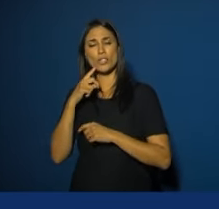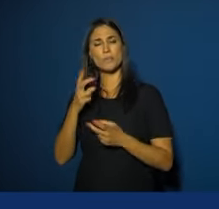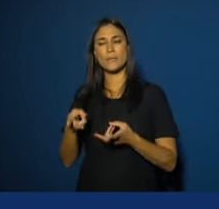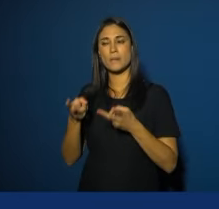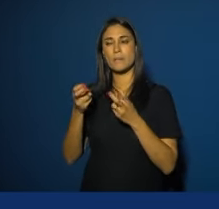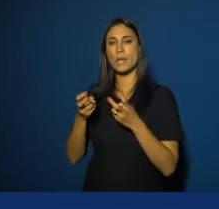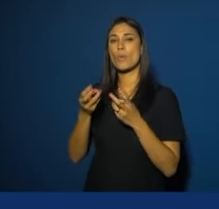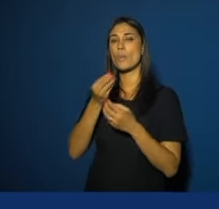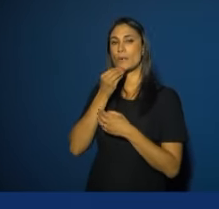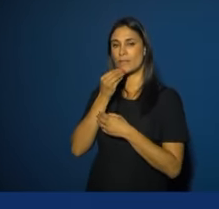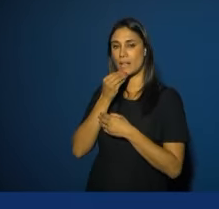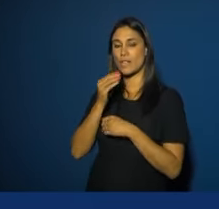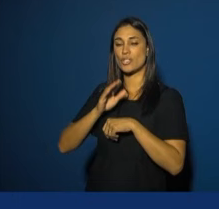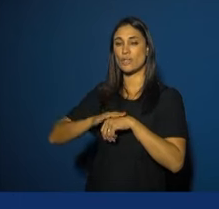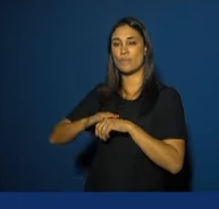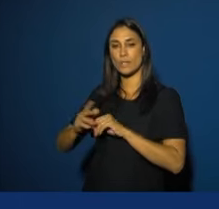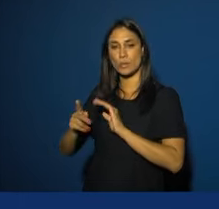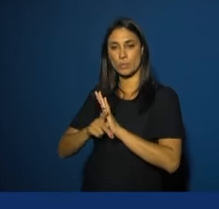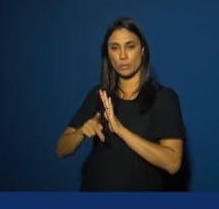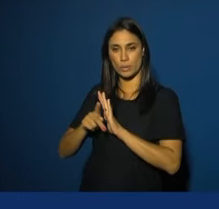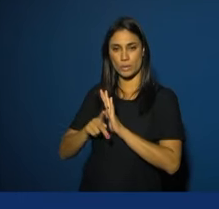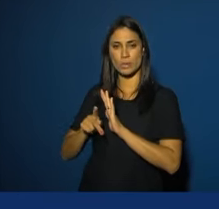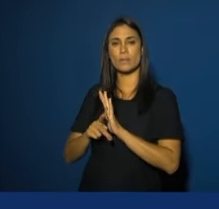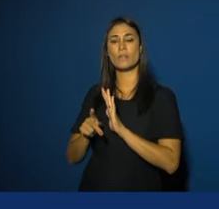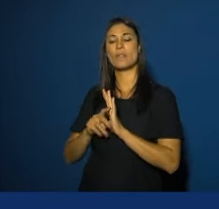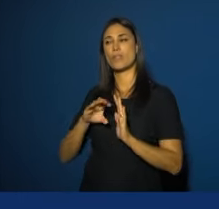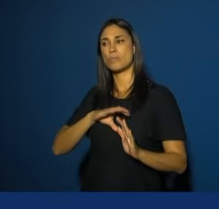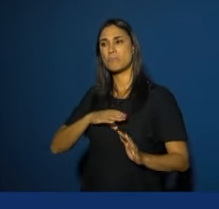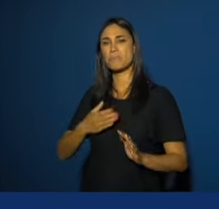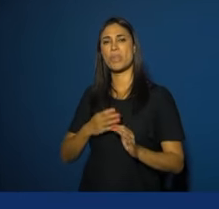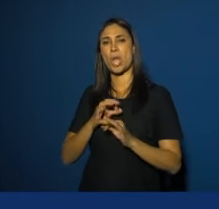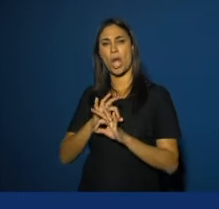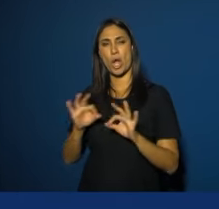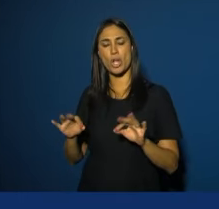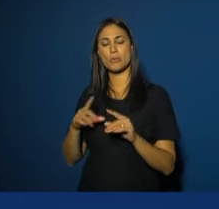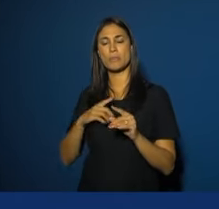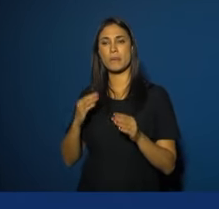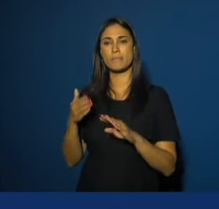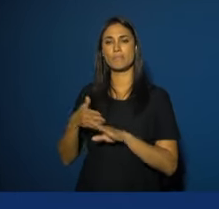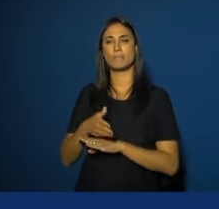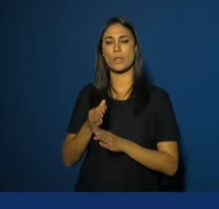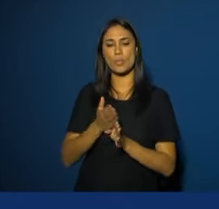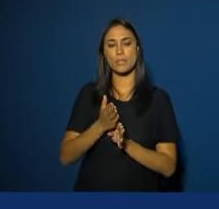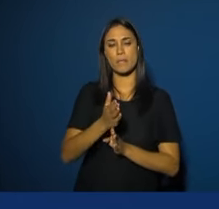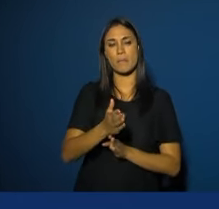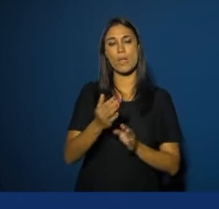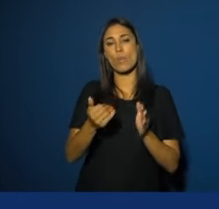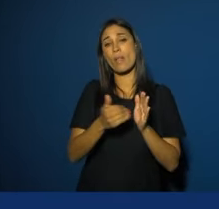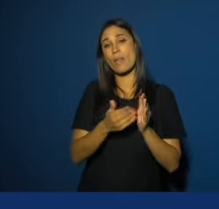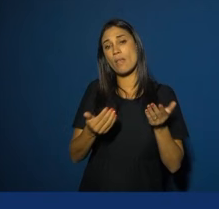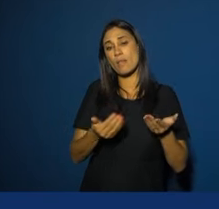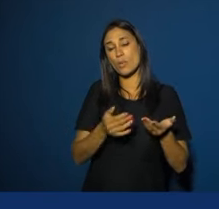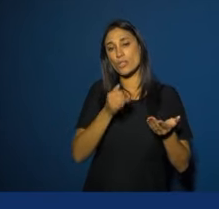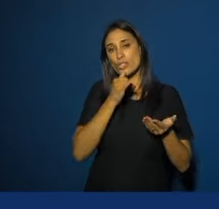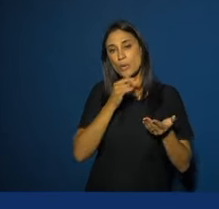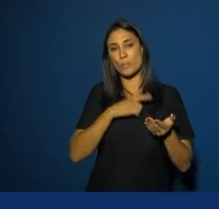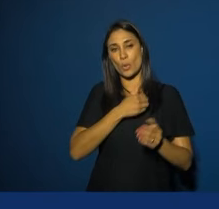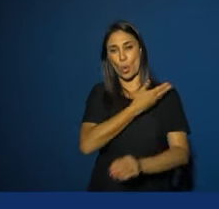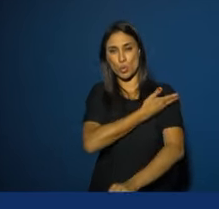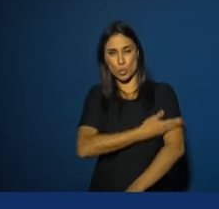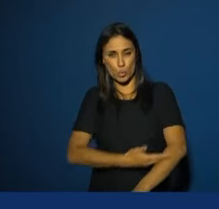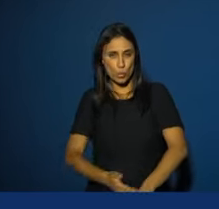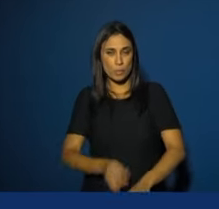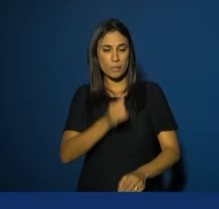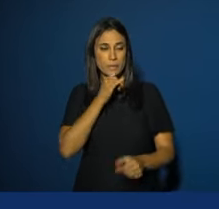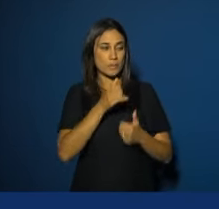oportunidade, fizemos um projeto bastante audacioso, entramos no segmento, quer dizer, até então a gente tinha muita tradição